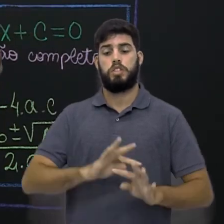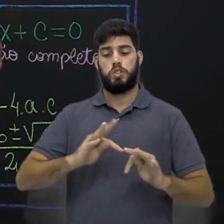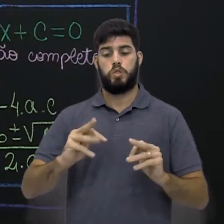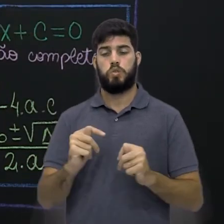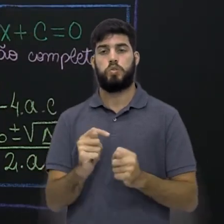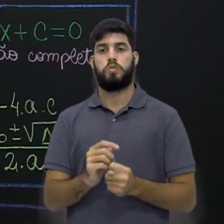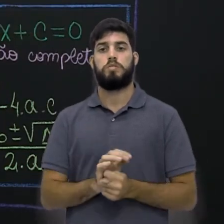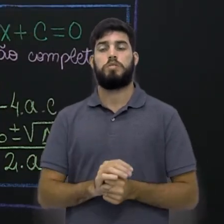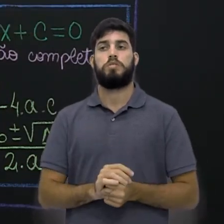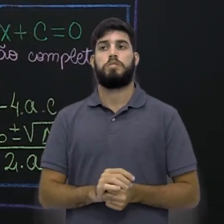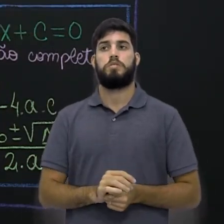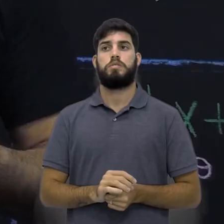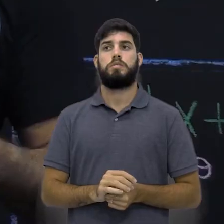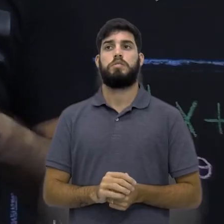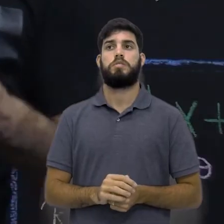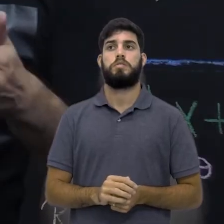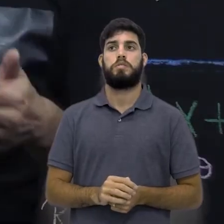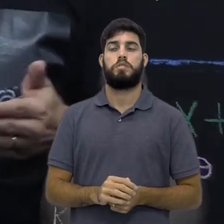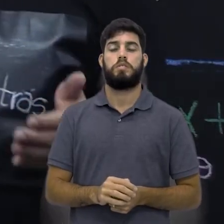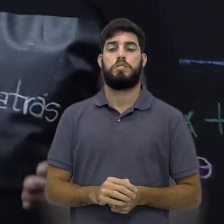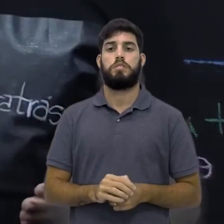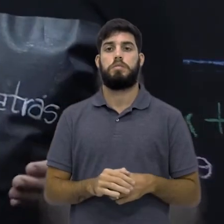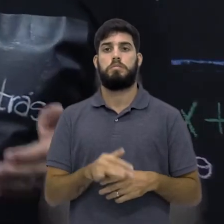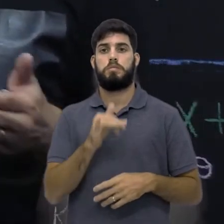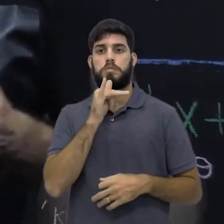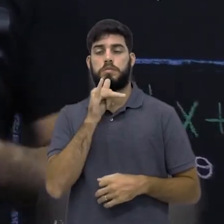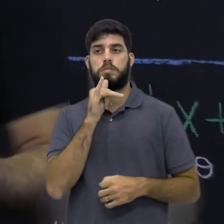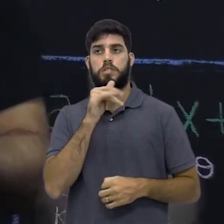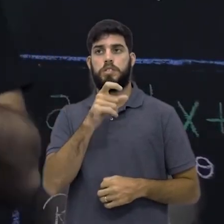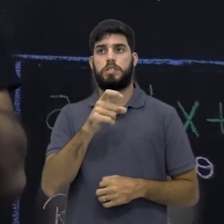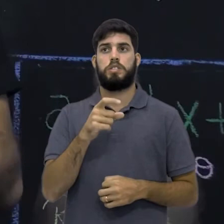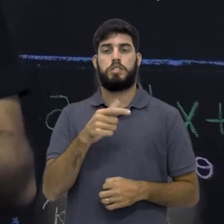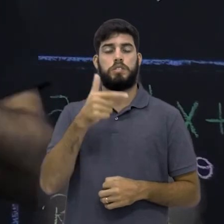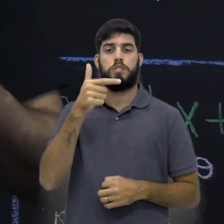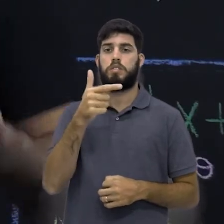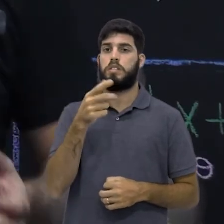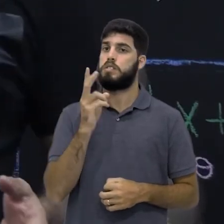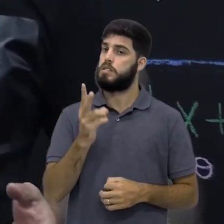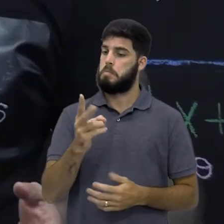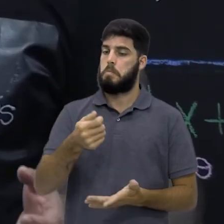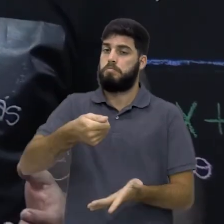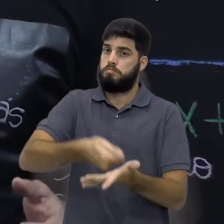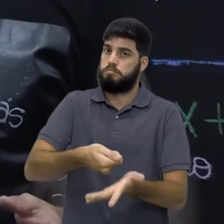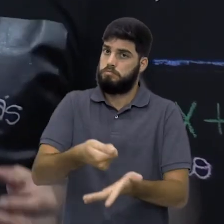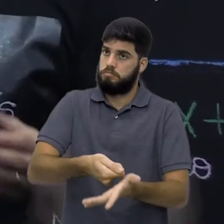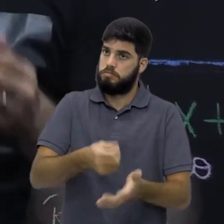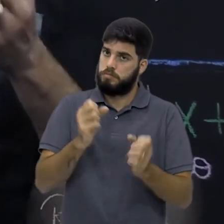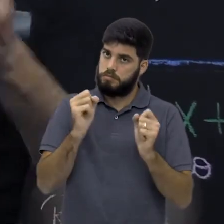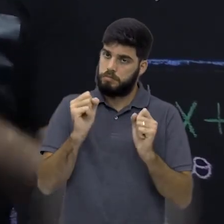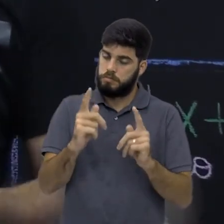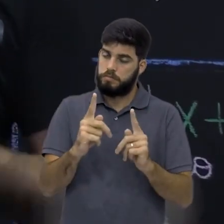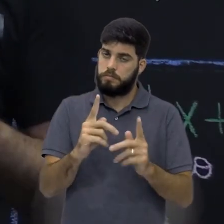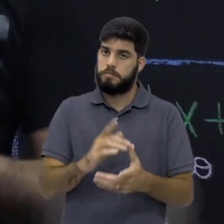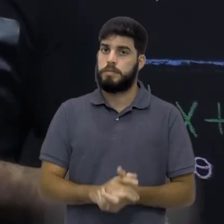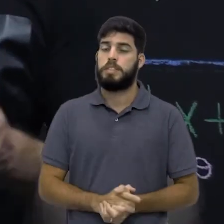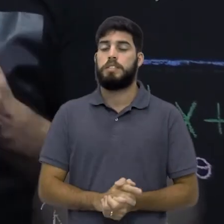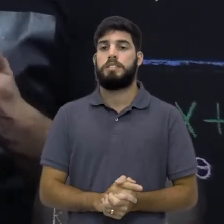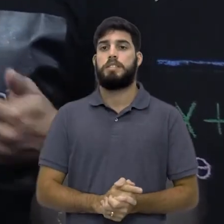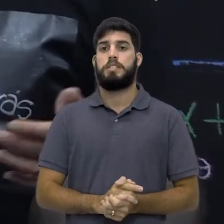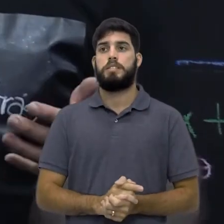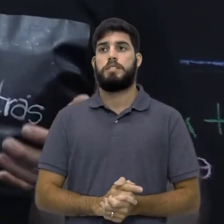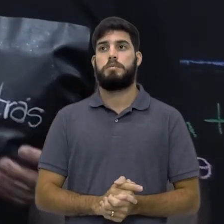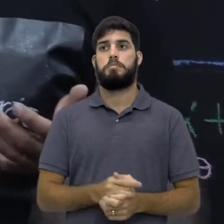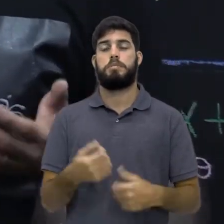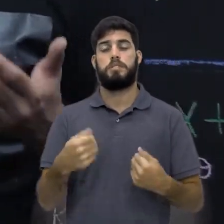todas elas, o surgimento ou a aparição do x ao quadrado é obrigatório, tá bom? Então, temos que